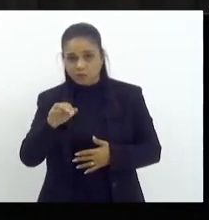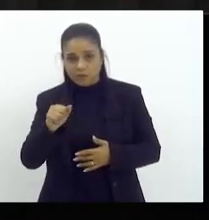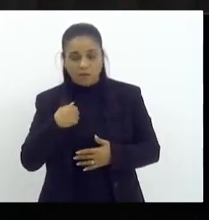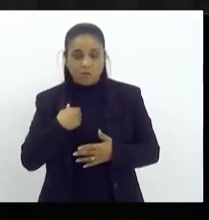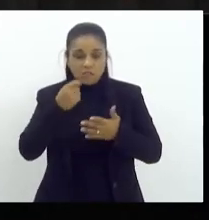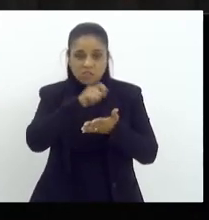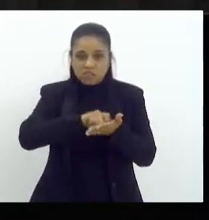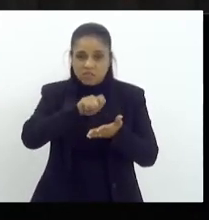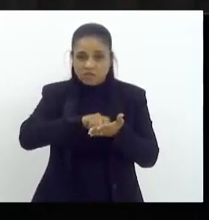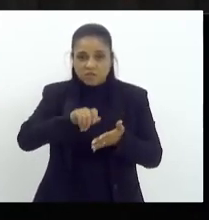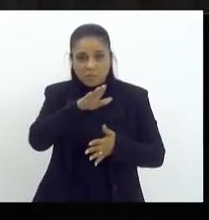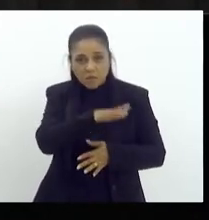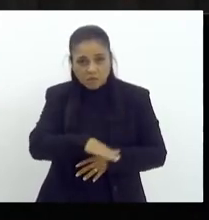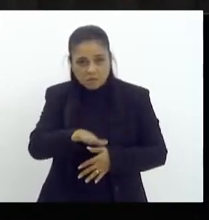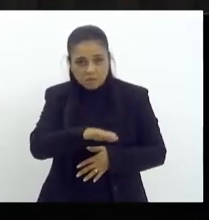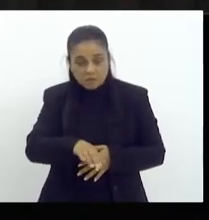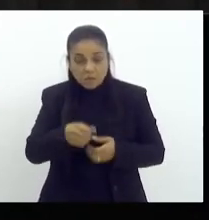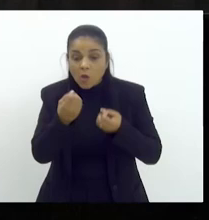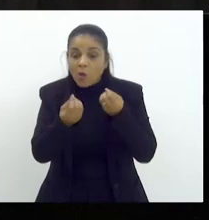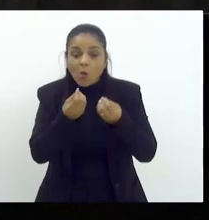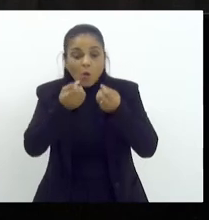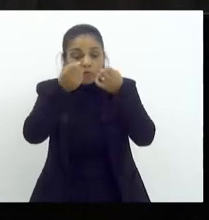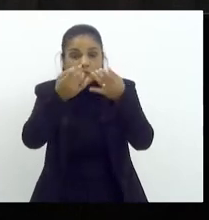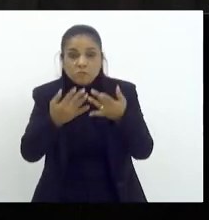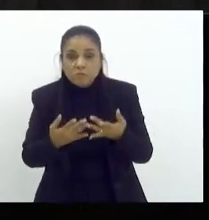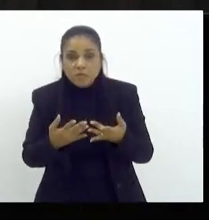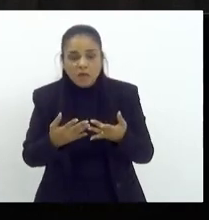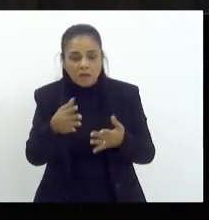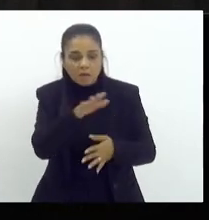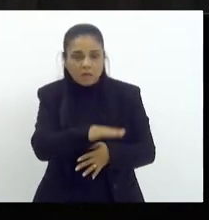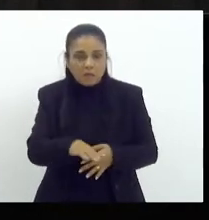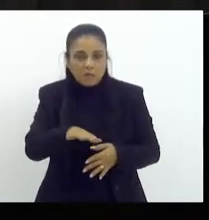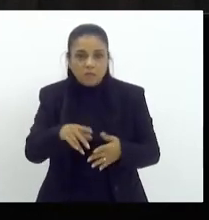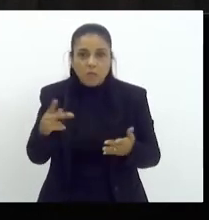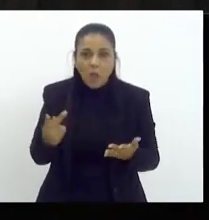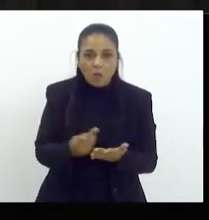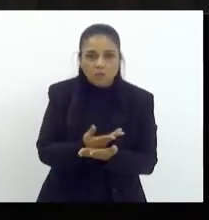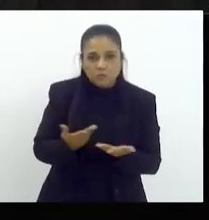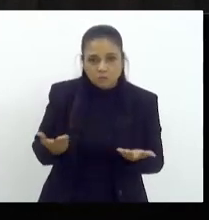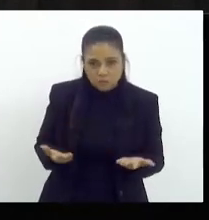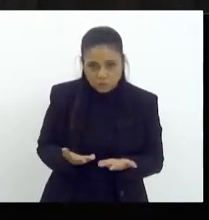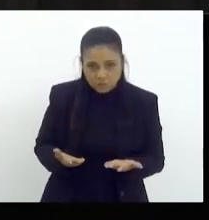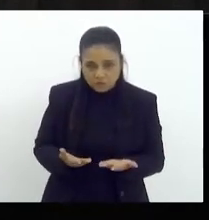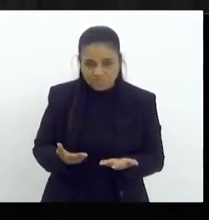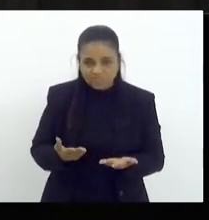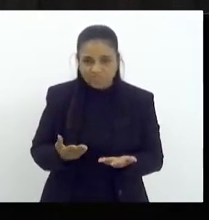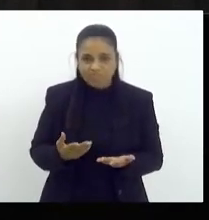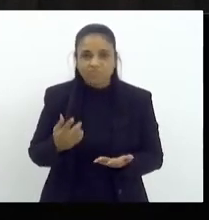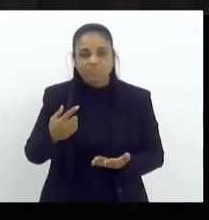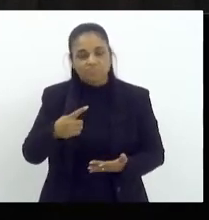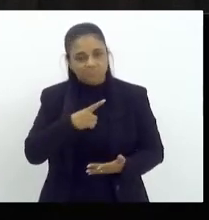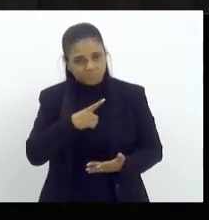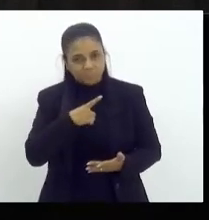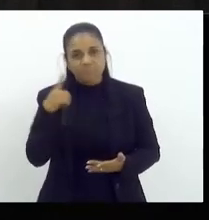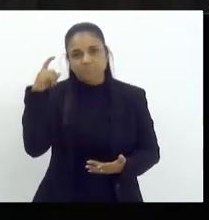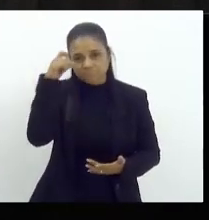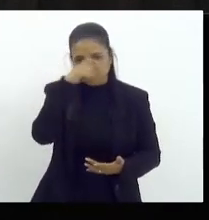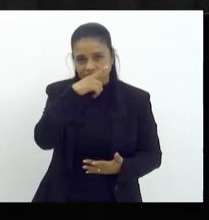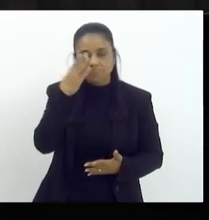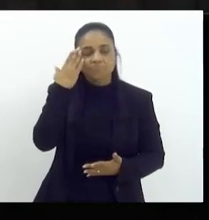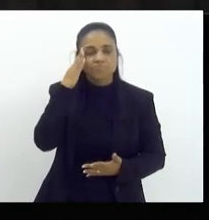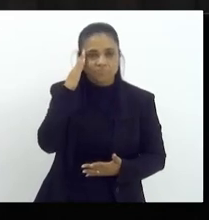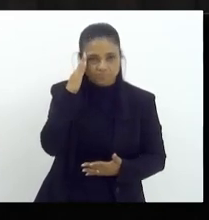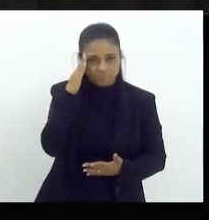explicar para uma criança hoje o que aconteceu aqui tenho muita dificuldade mesmo de